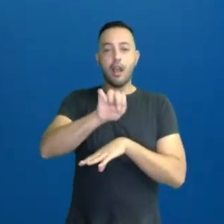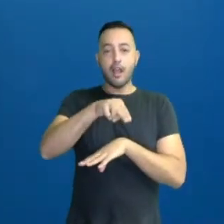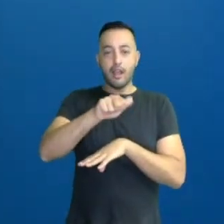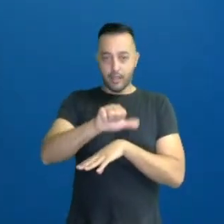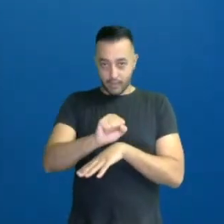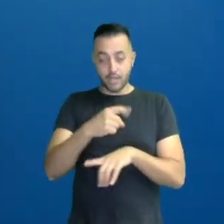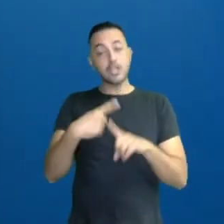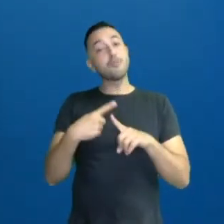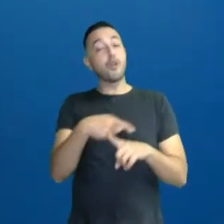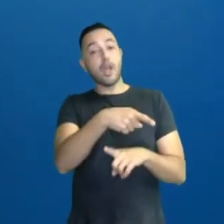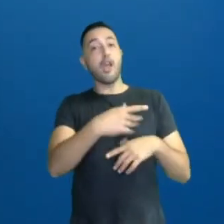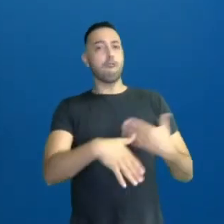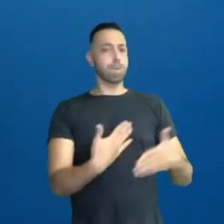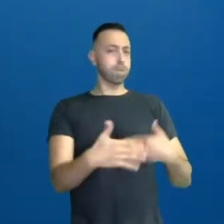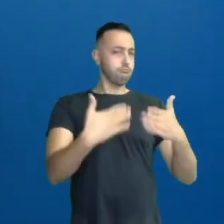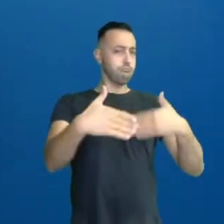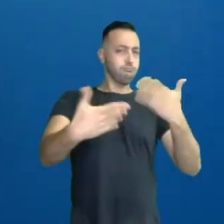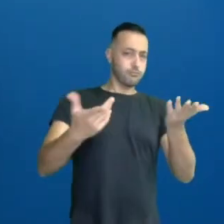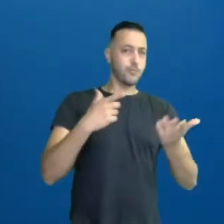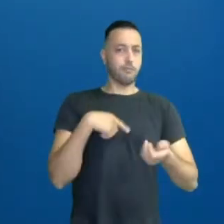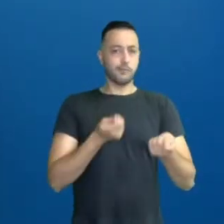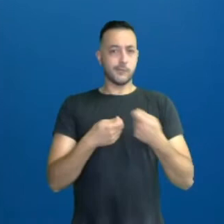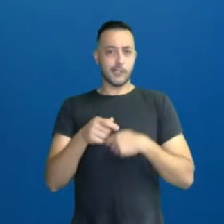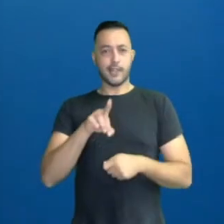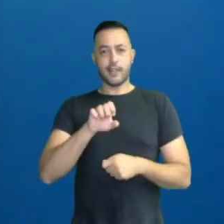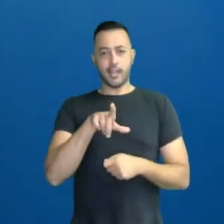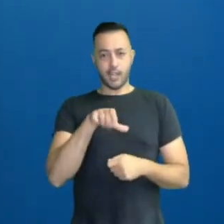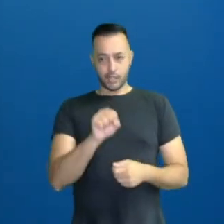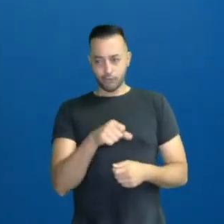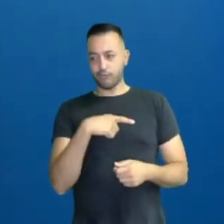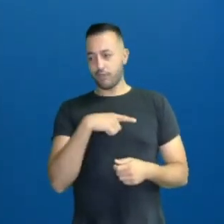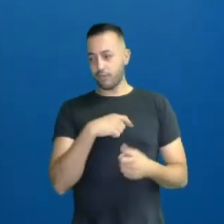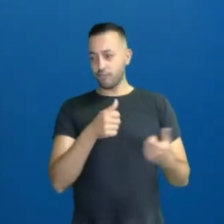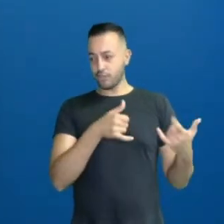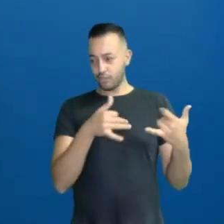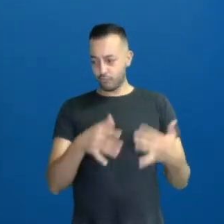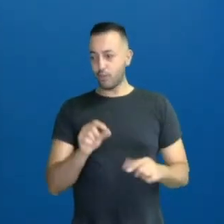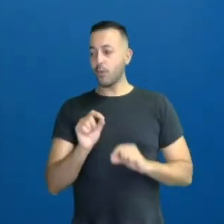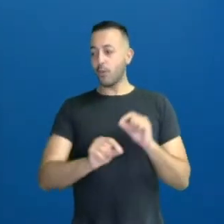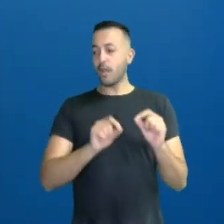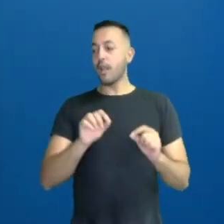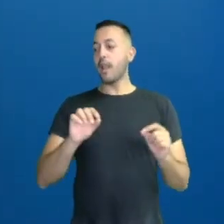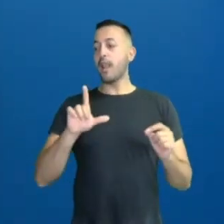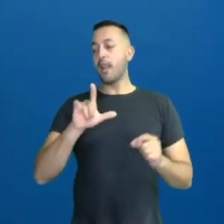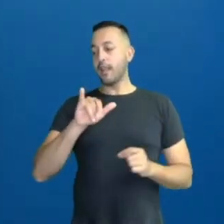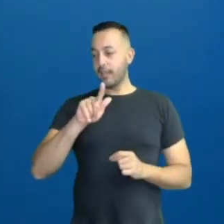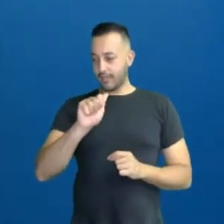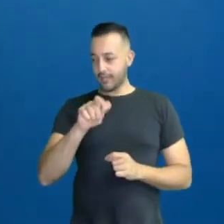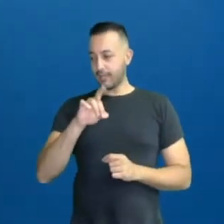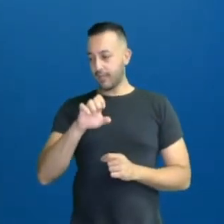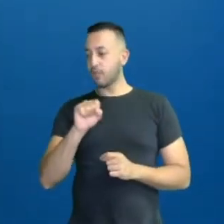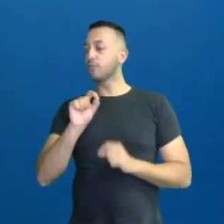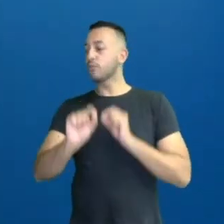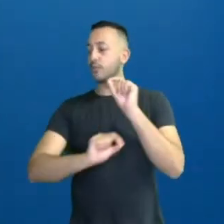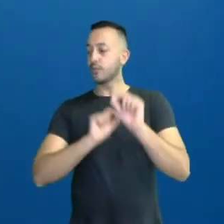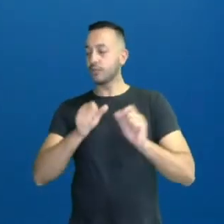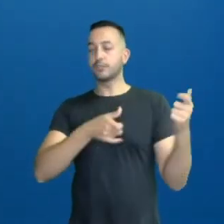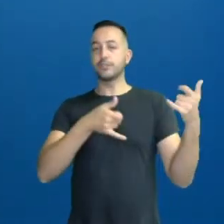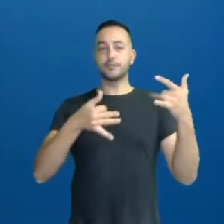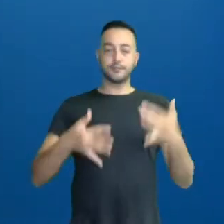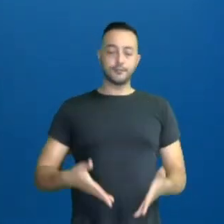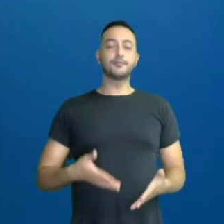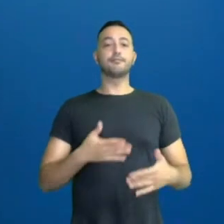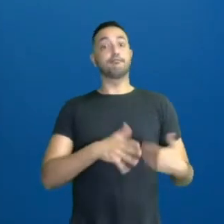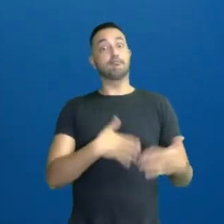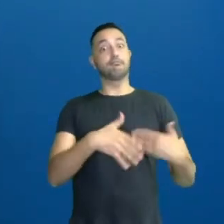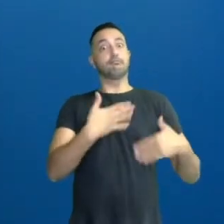se desenvolveu muito por conta da Liga de Delos. Vou explicar direitinho agora o que era a Liga de Delos. Por ter se